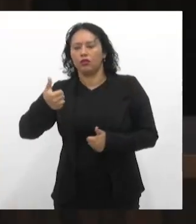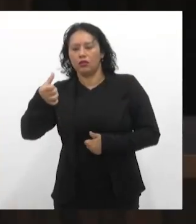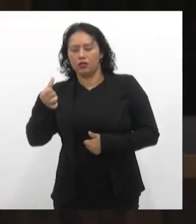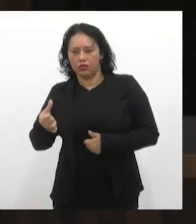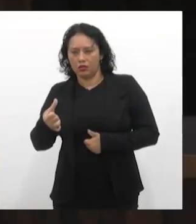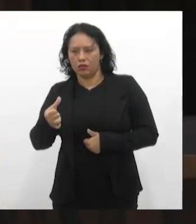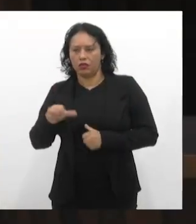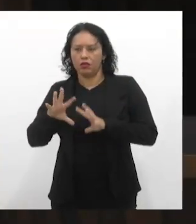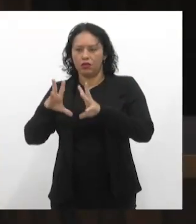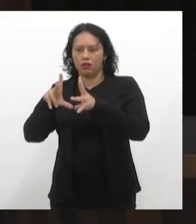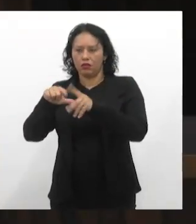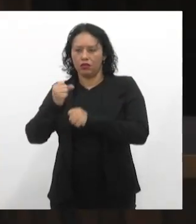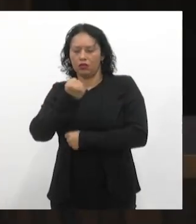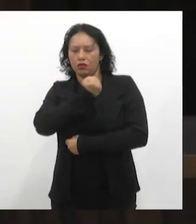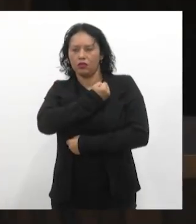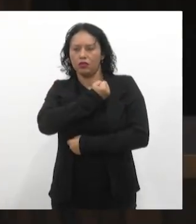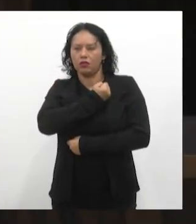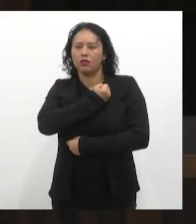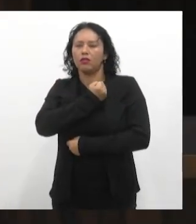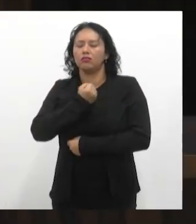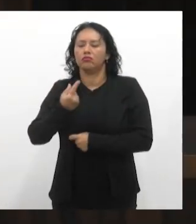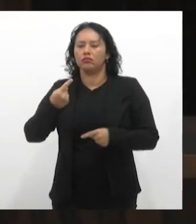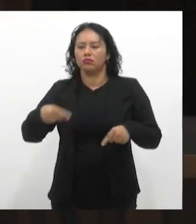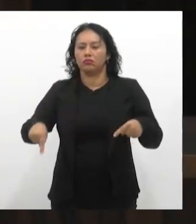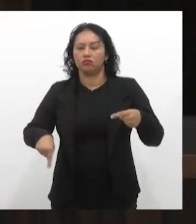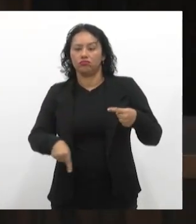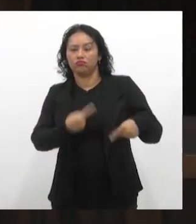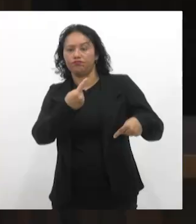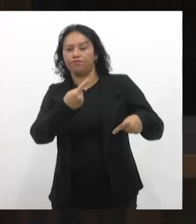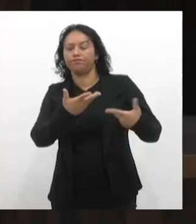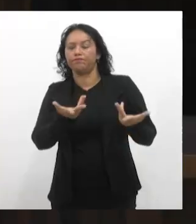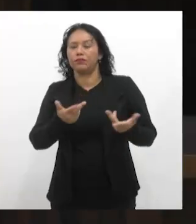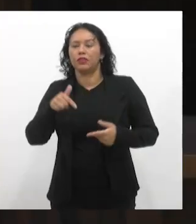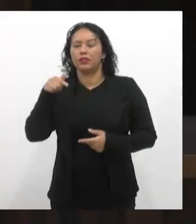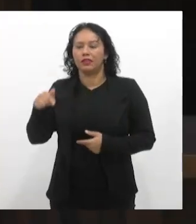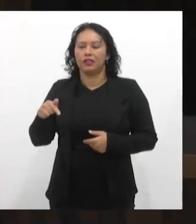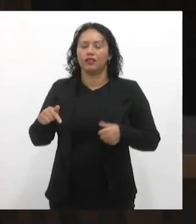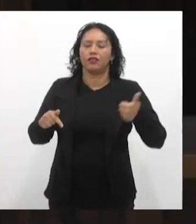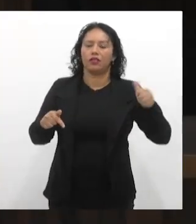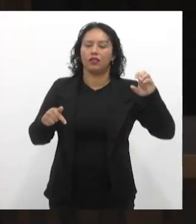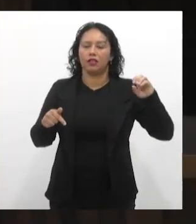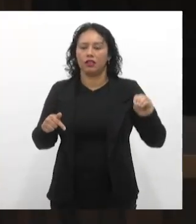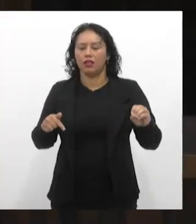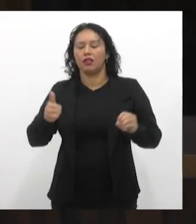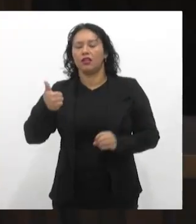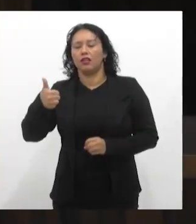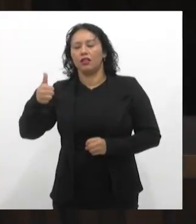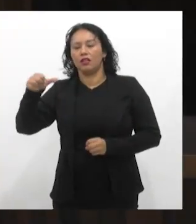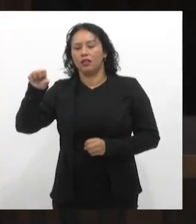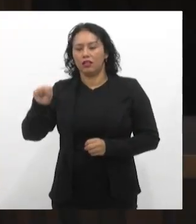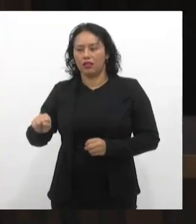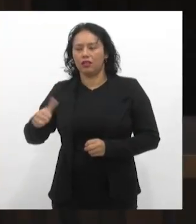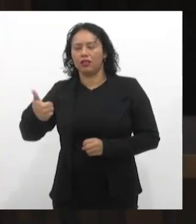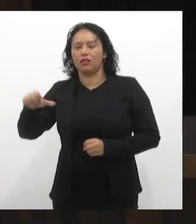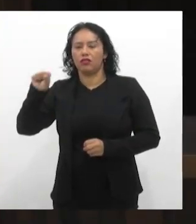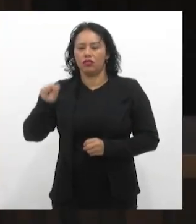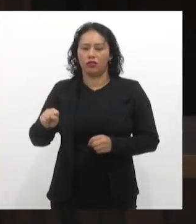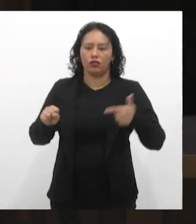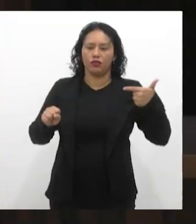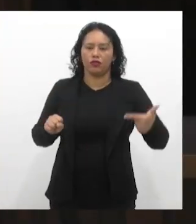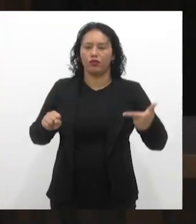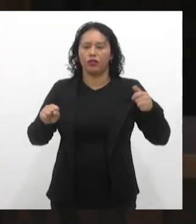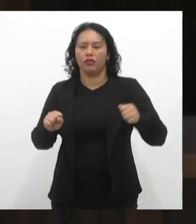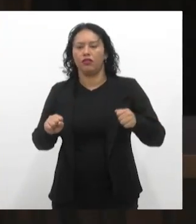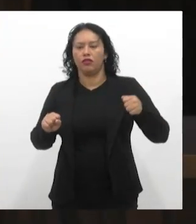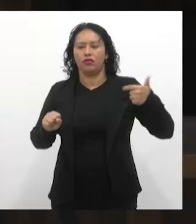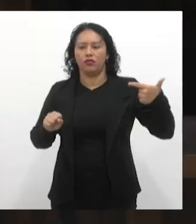números 2 e 6, contrário às emendas número 3, 7, 10, 15, 17, 18, 19, 20, 21,